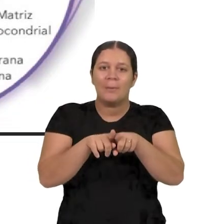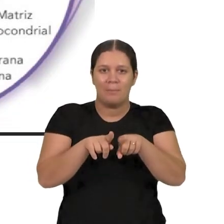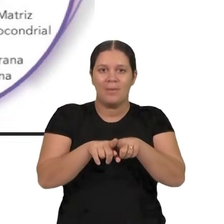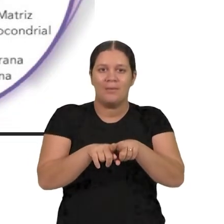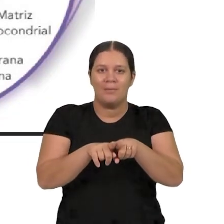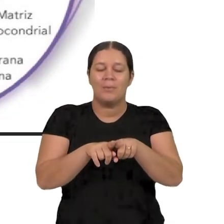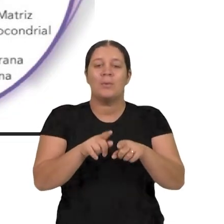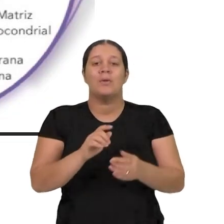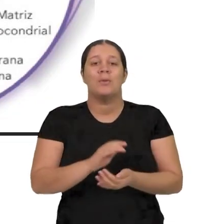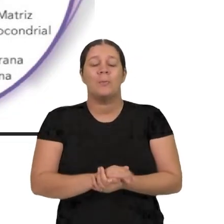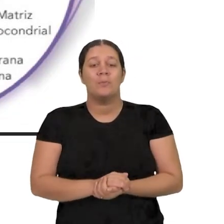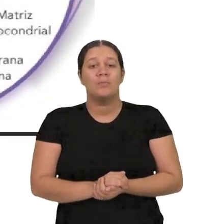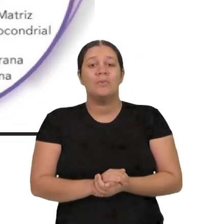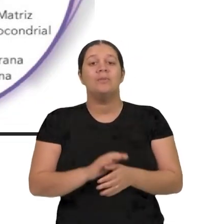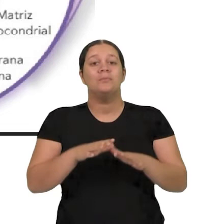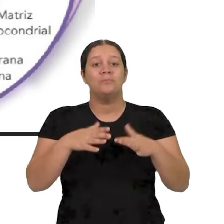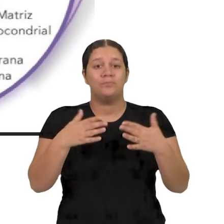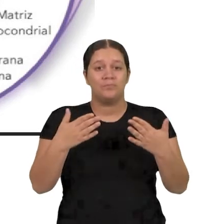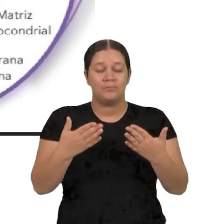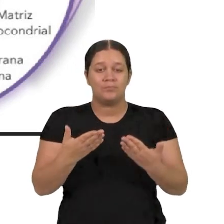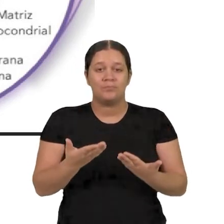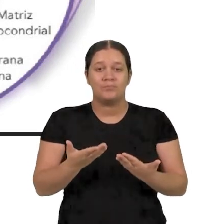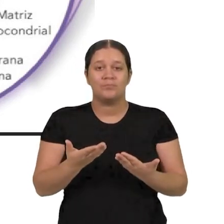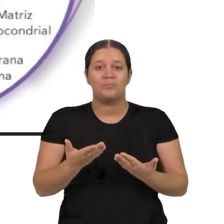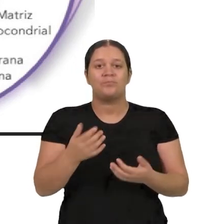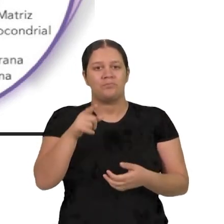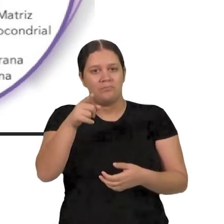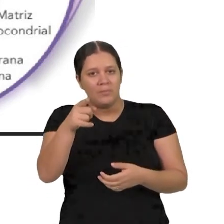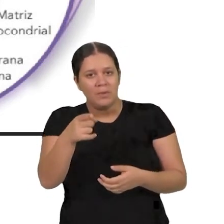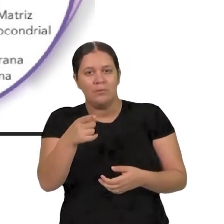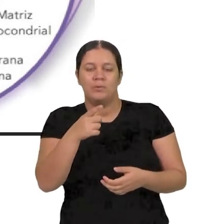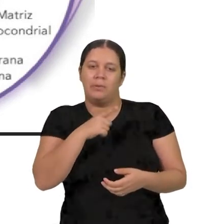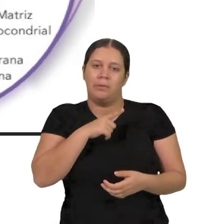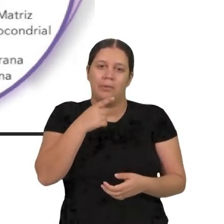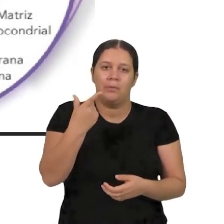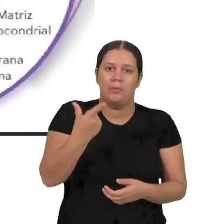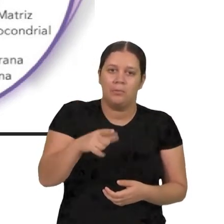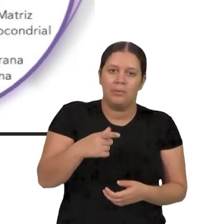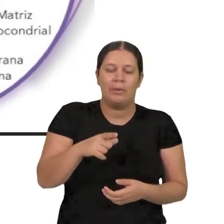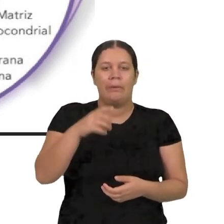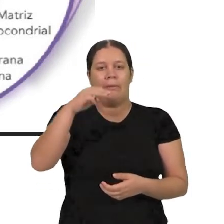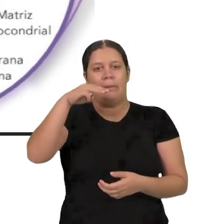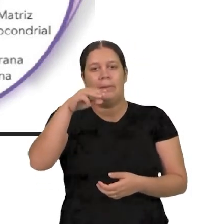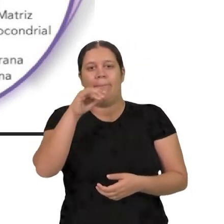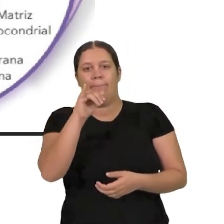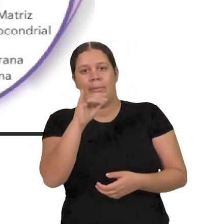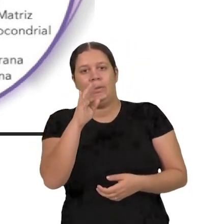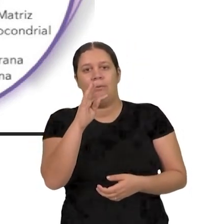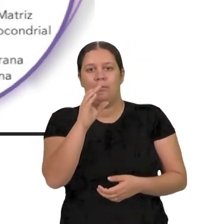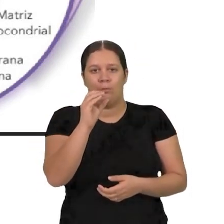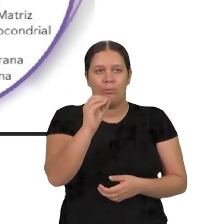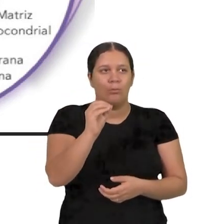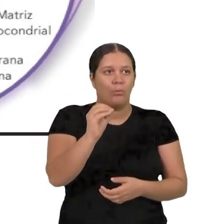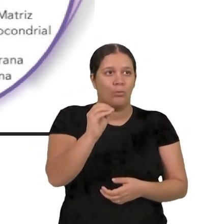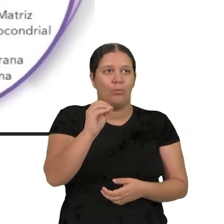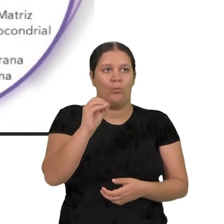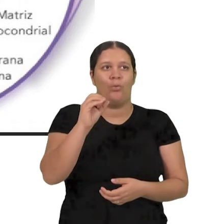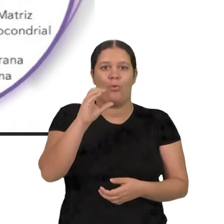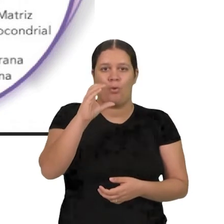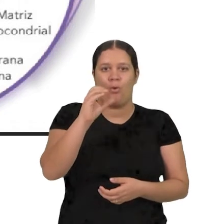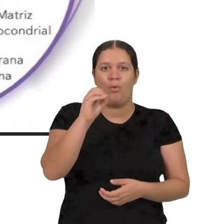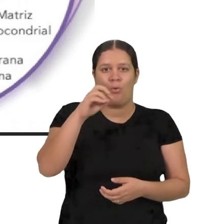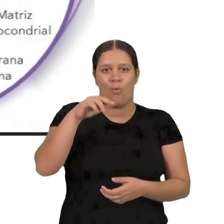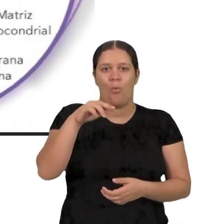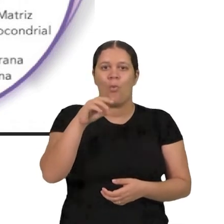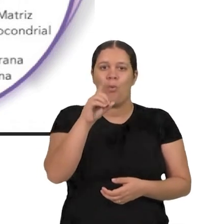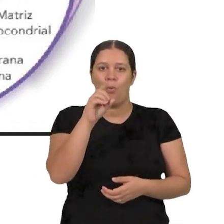ATP. E você até pode não ter as mitocôndrias, e, por exemplo, sei lá, uma levedura,